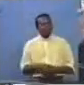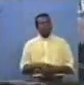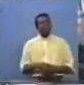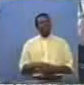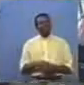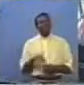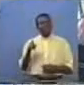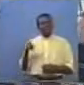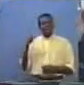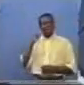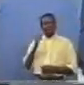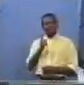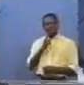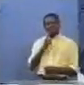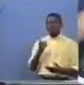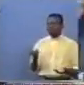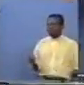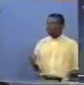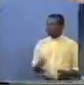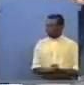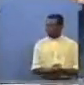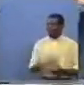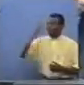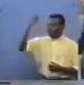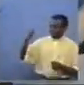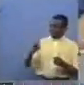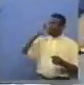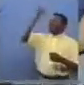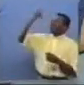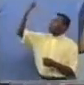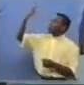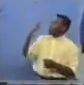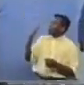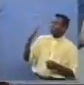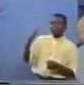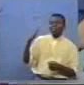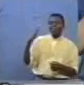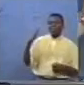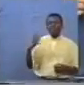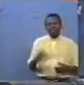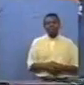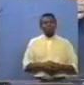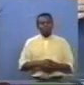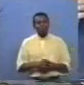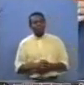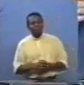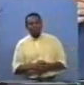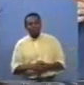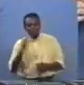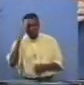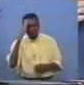Albert Einstein, a maior inteligência que o mundo teve, foi excluído da sala de aula porque diziam que ele era